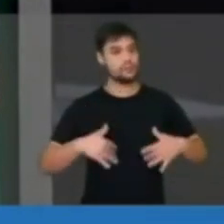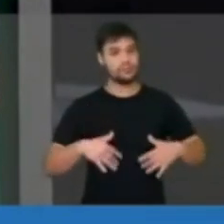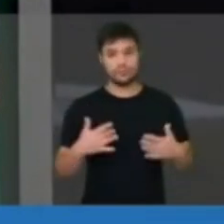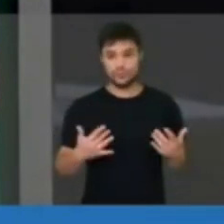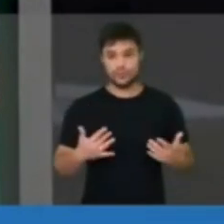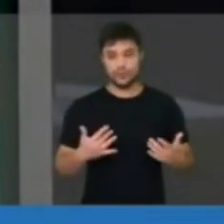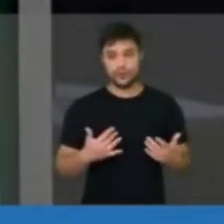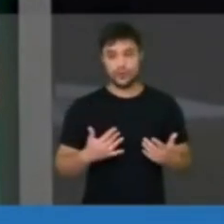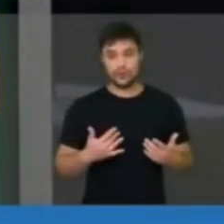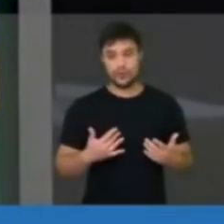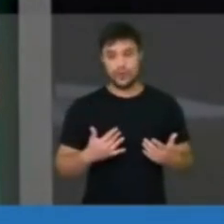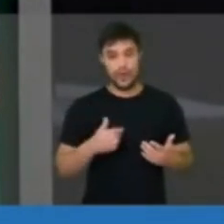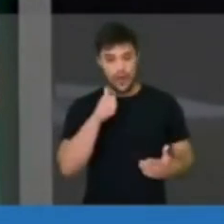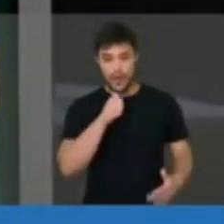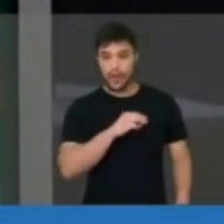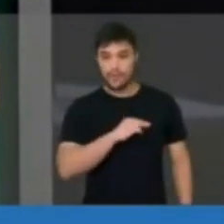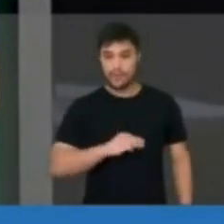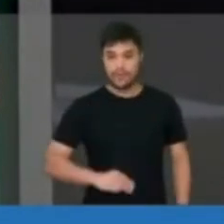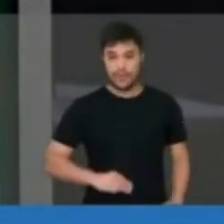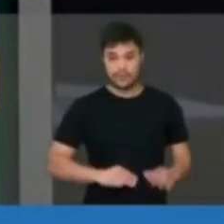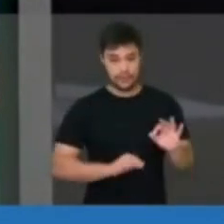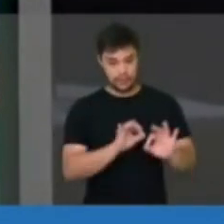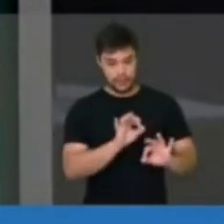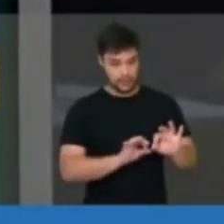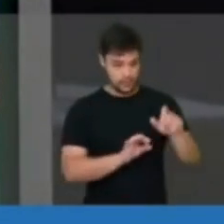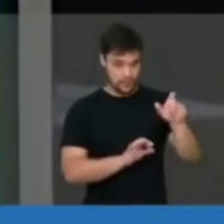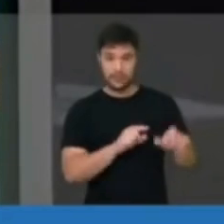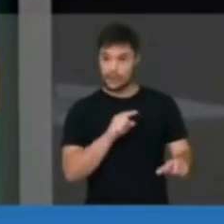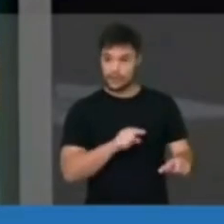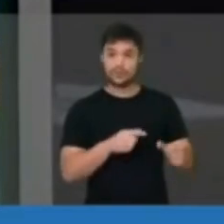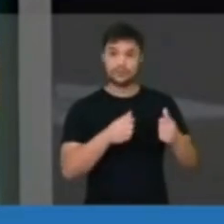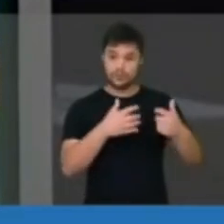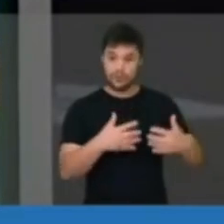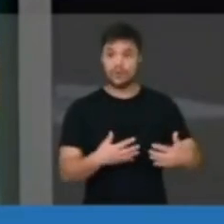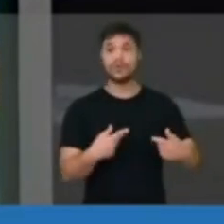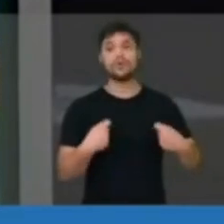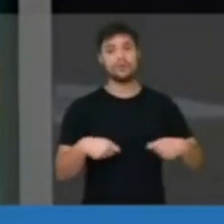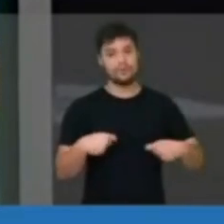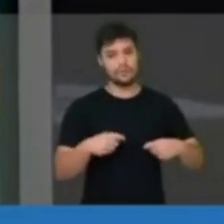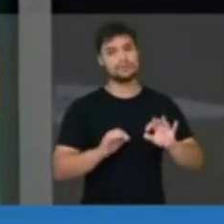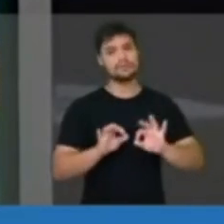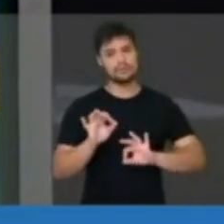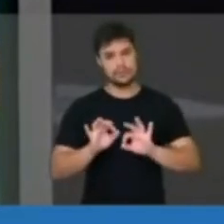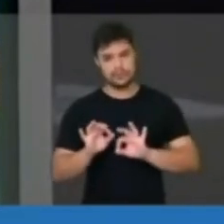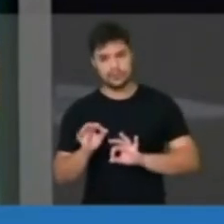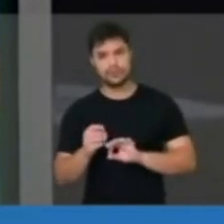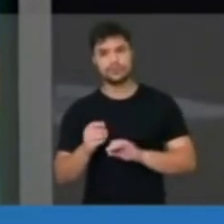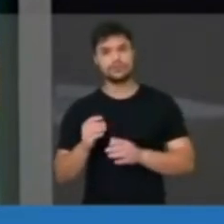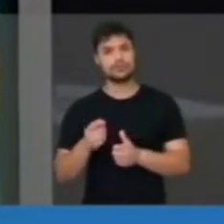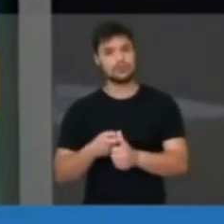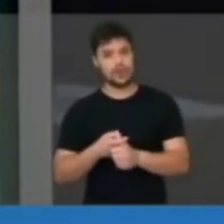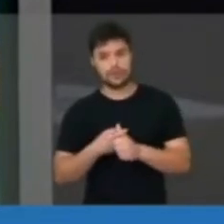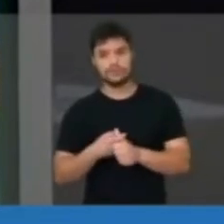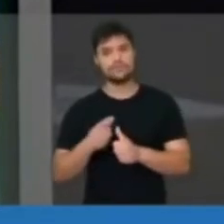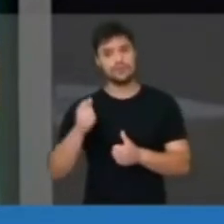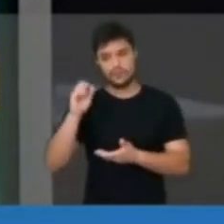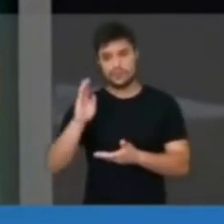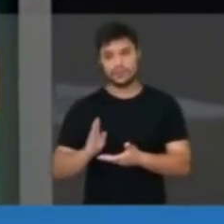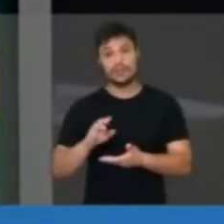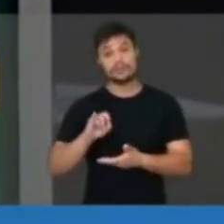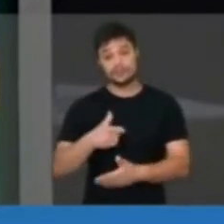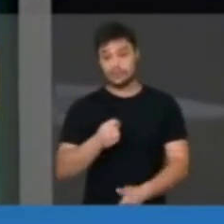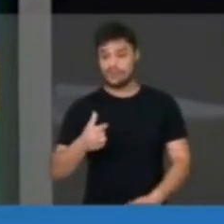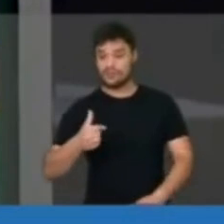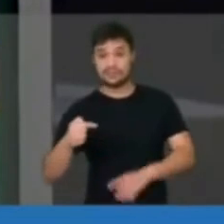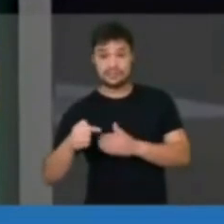onde a própria ministra do Planejamento falou que é preciso discutir os rombos nas contas públicas, senão em 2027